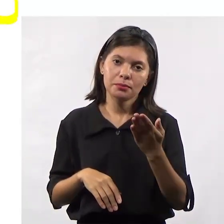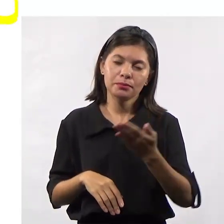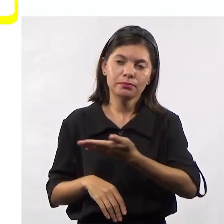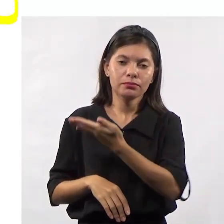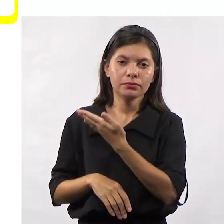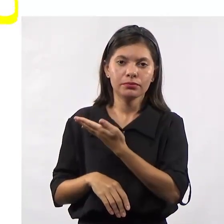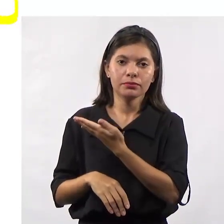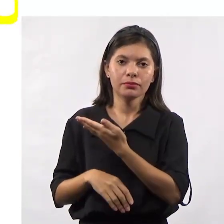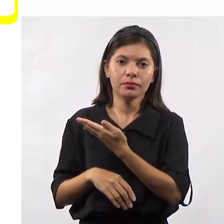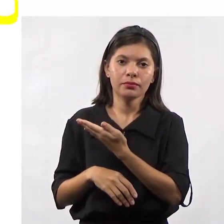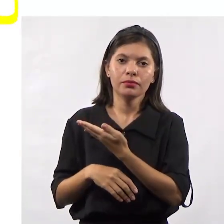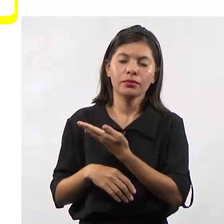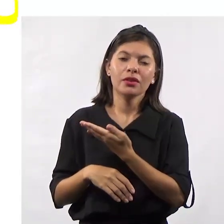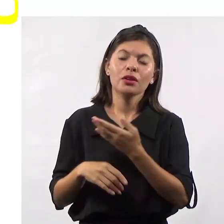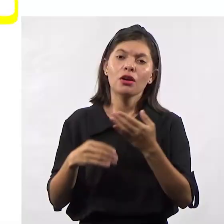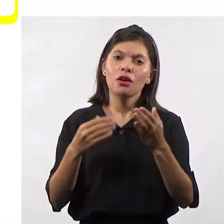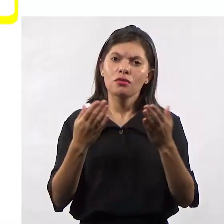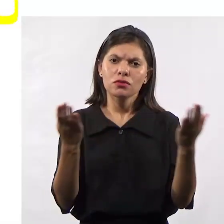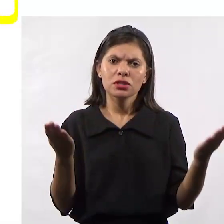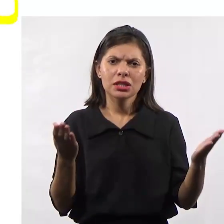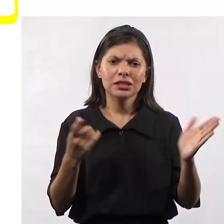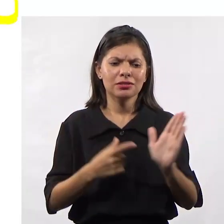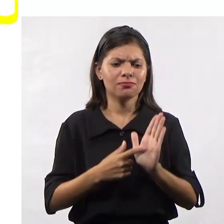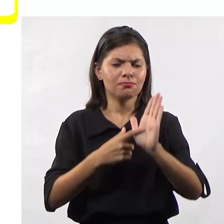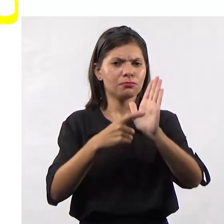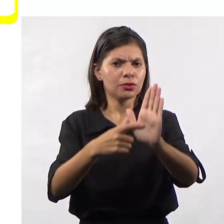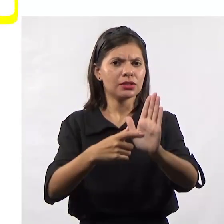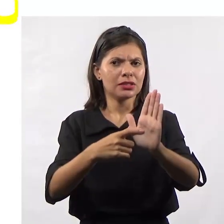recorrer. Você tem que manifestar